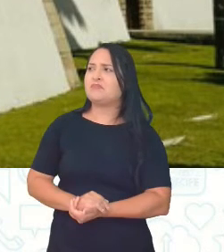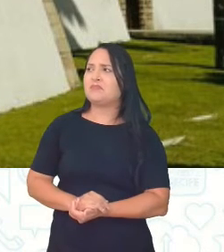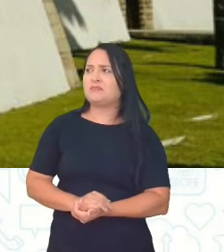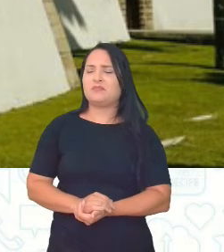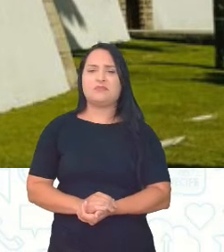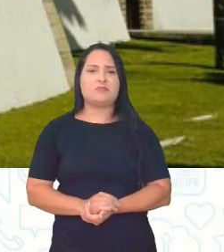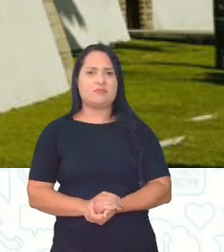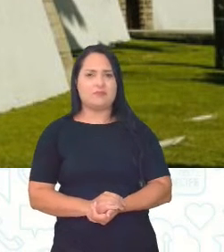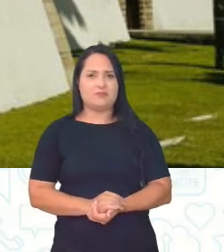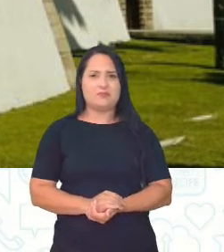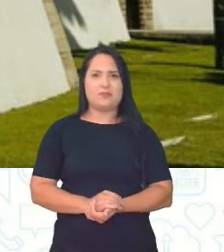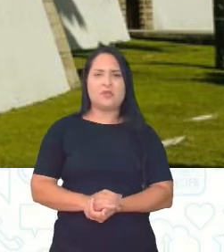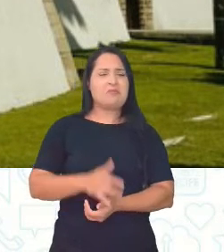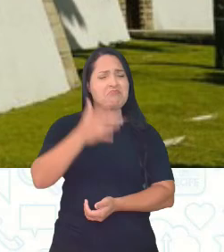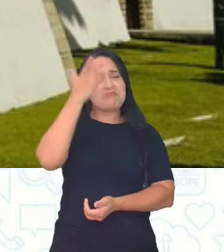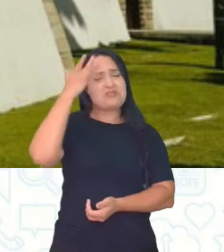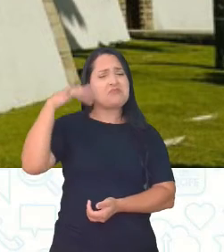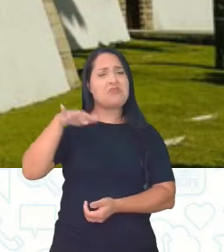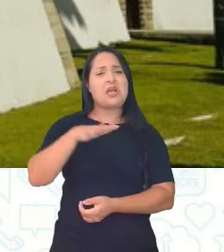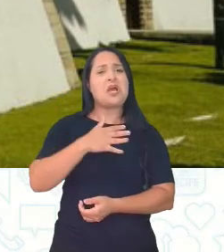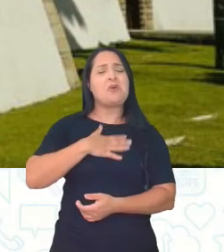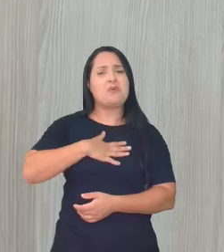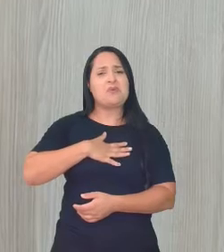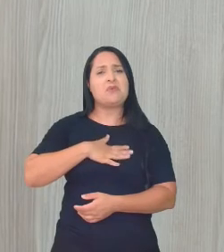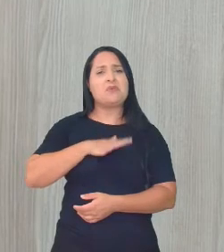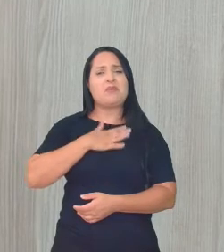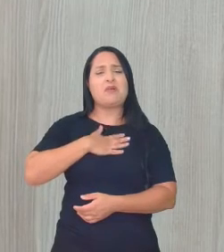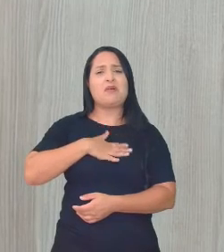tá meio devagar. Tá